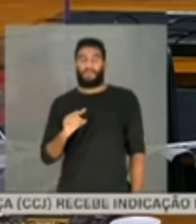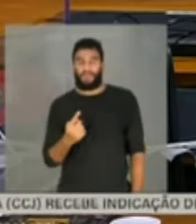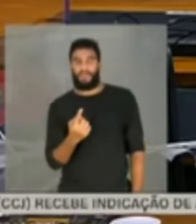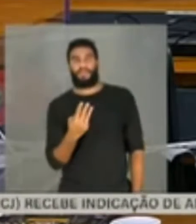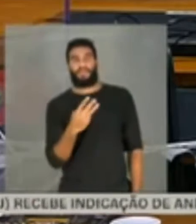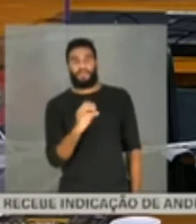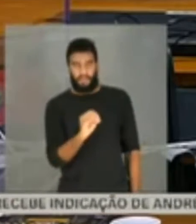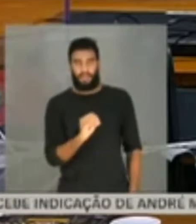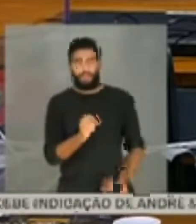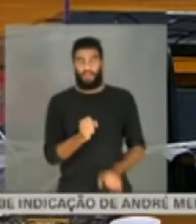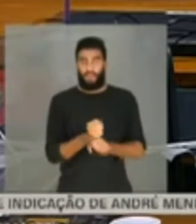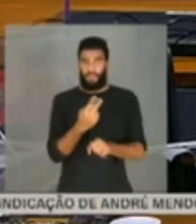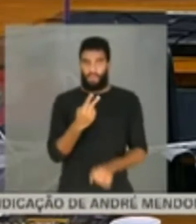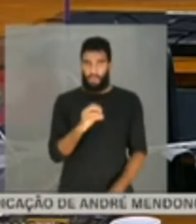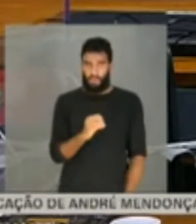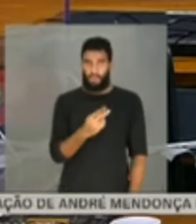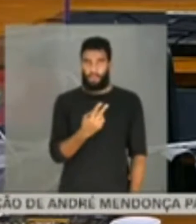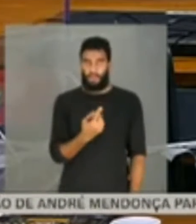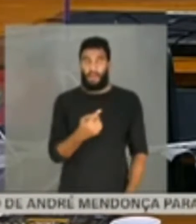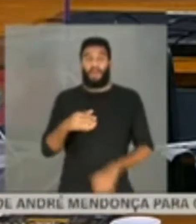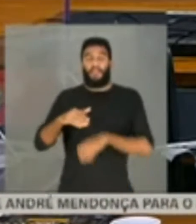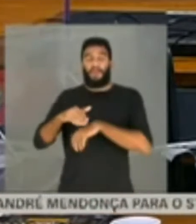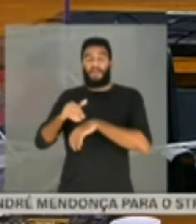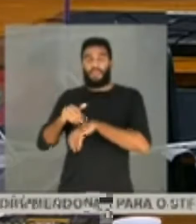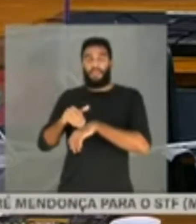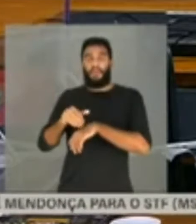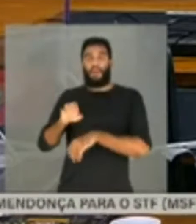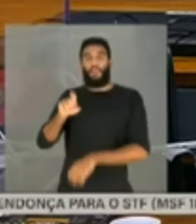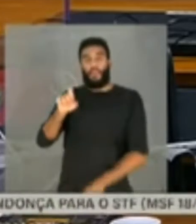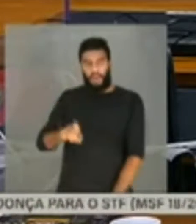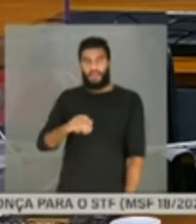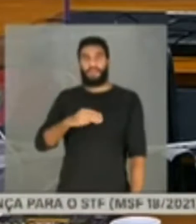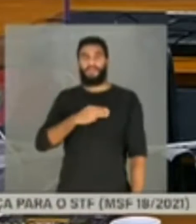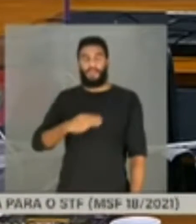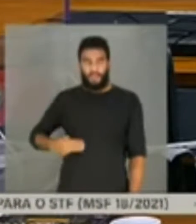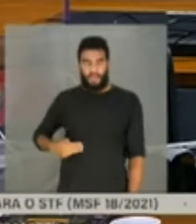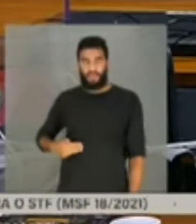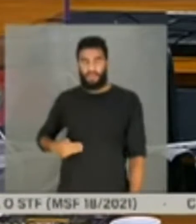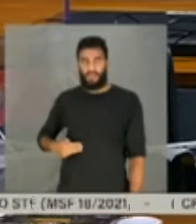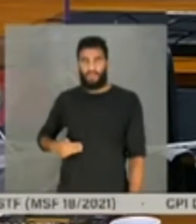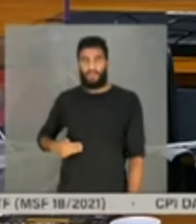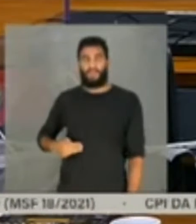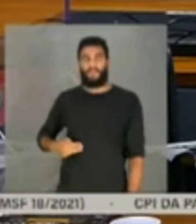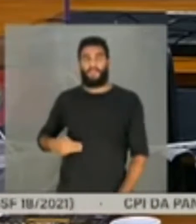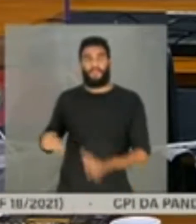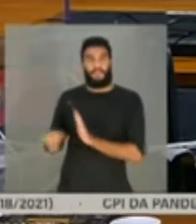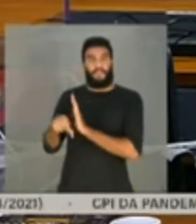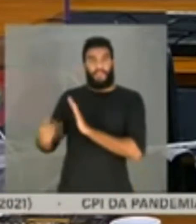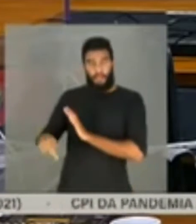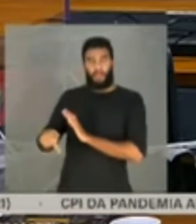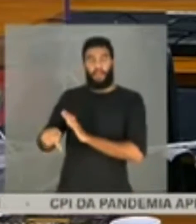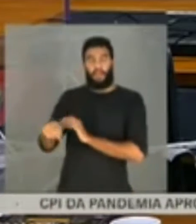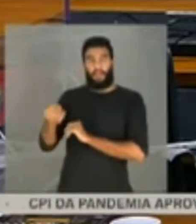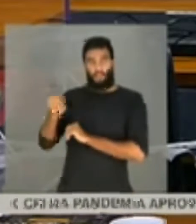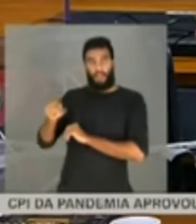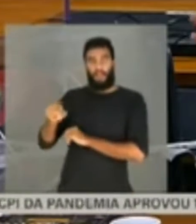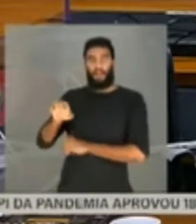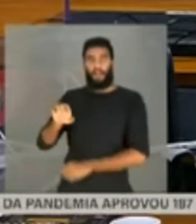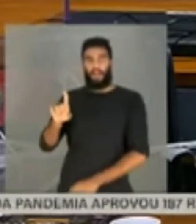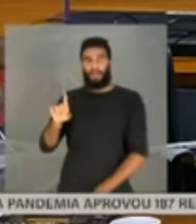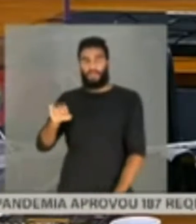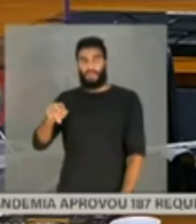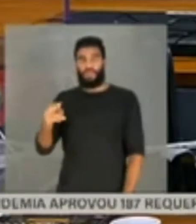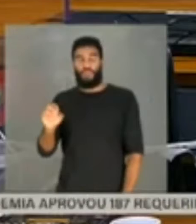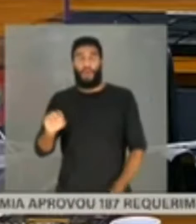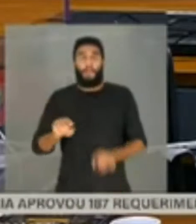1130 de 2021 segundos. Para convocar o ex-ministro de Dilma, atual prefeito de Araraquara, mas